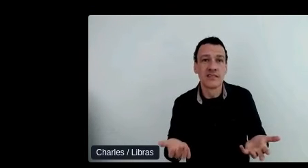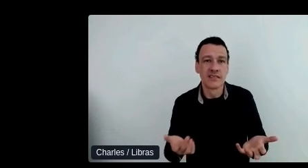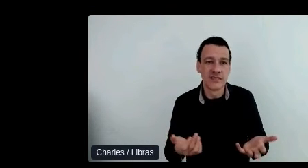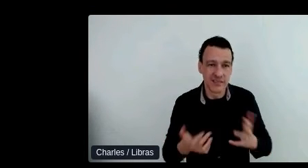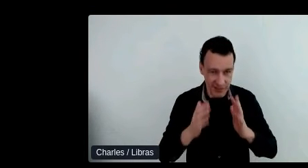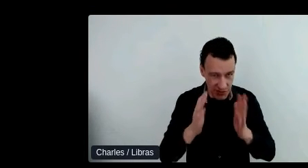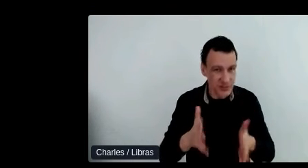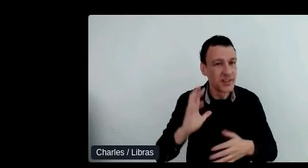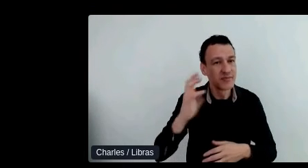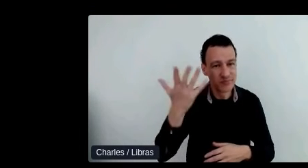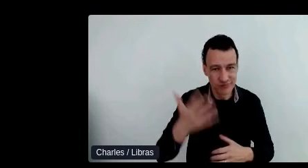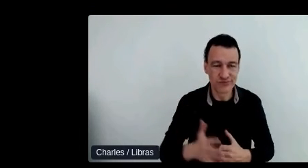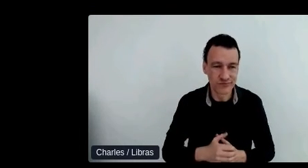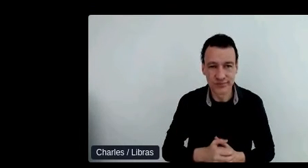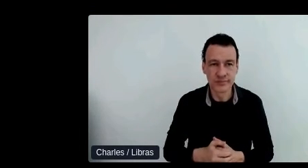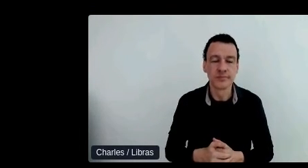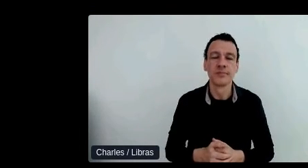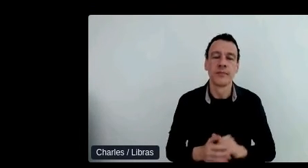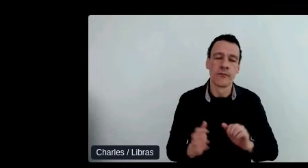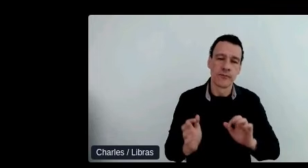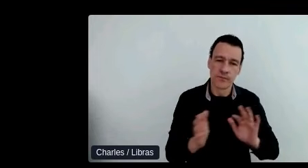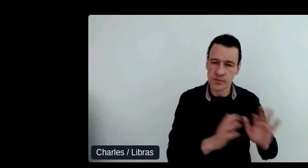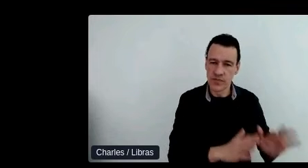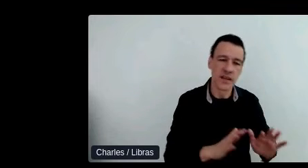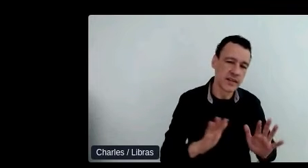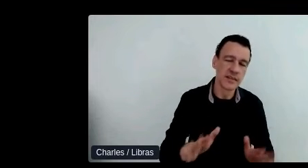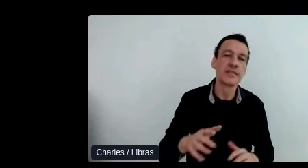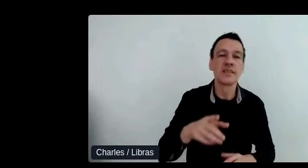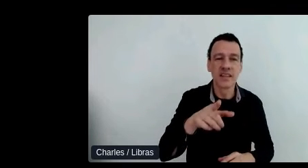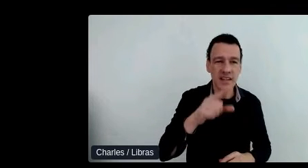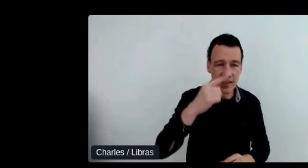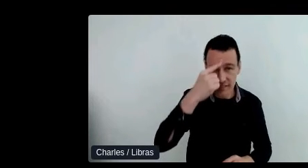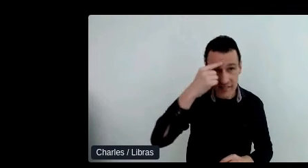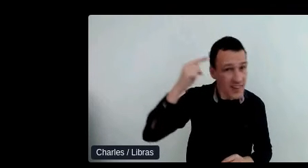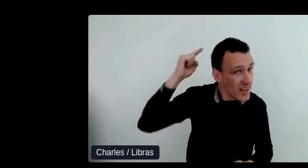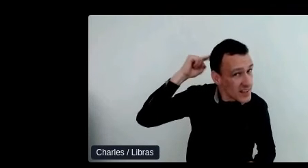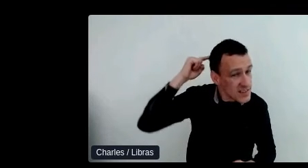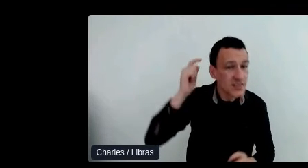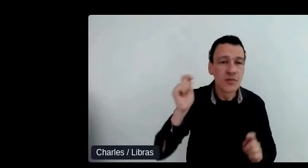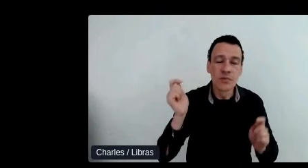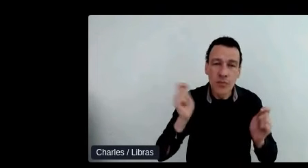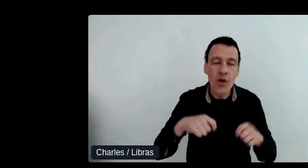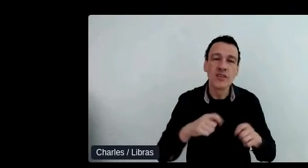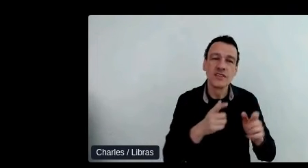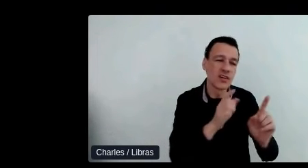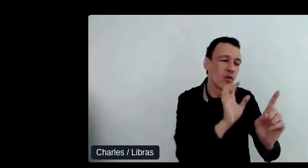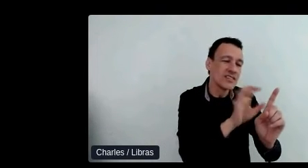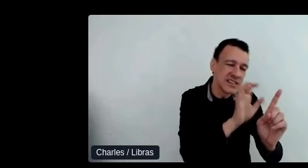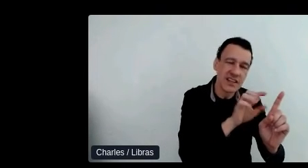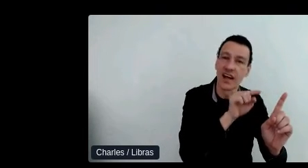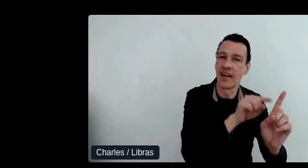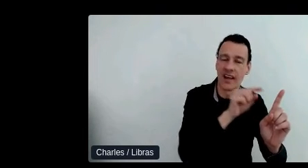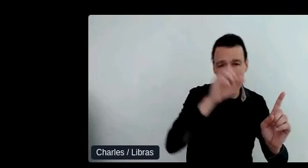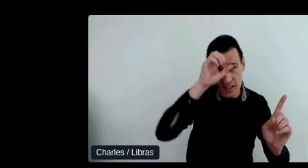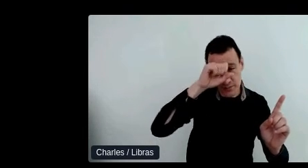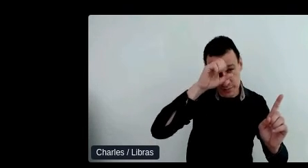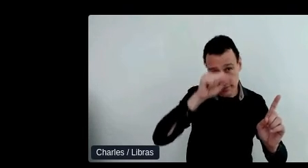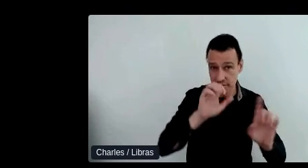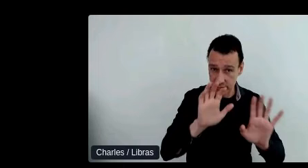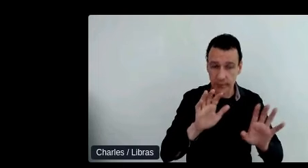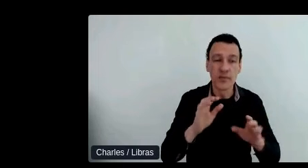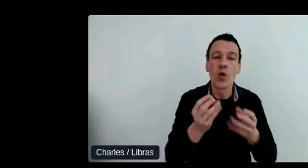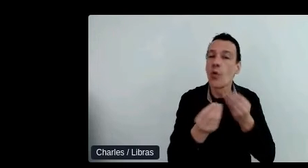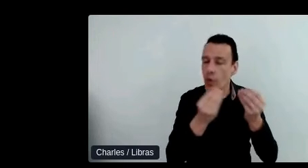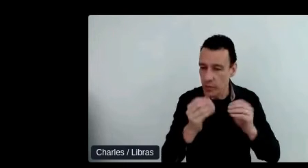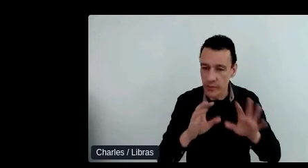Aqui a gente tem alguns tipos de viés que podem influenciar dentro desses aprendizados, tá? Tem o viés do próprio algoritmo,